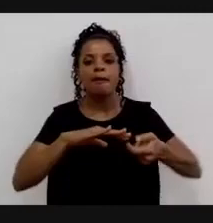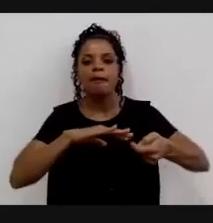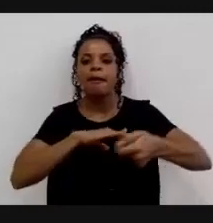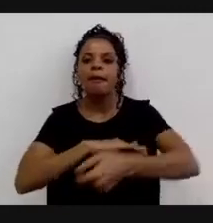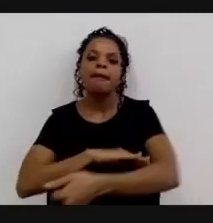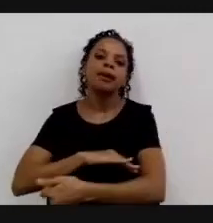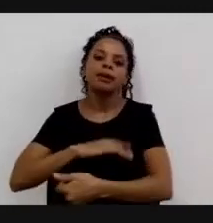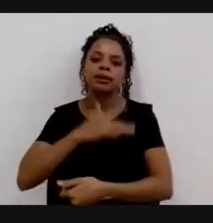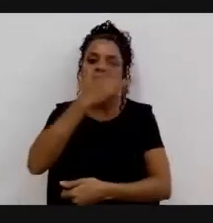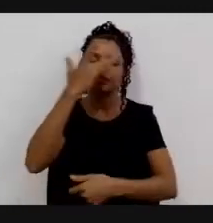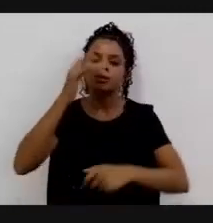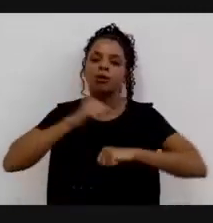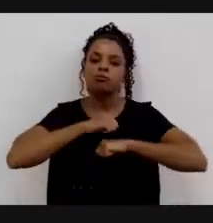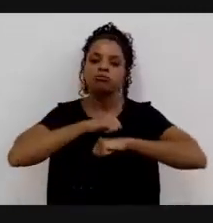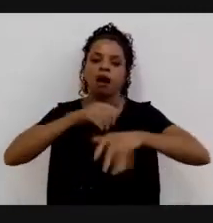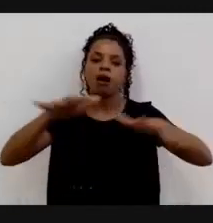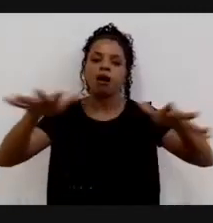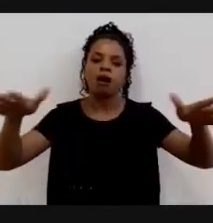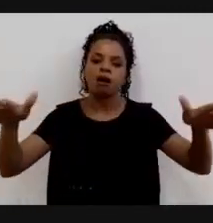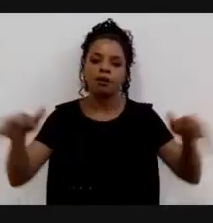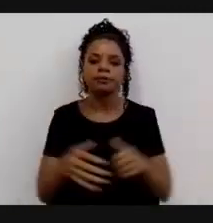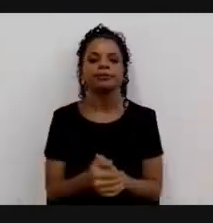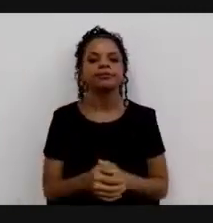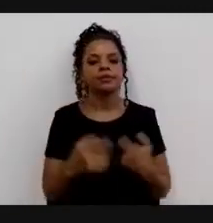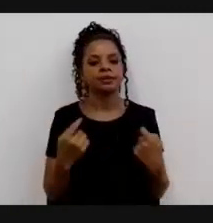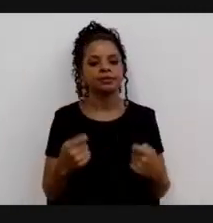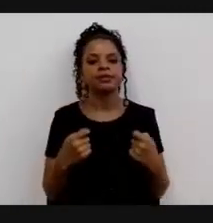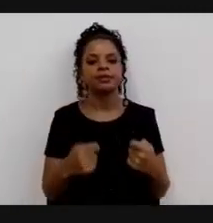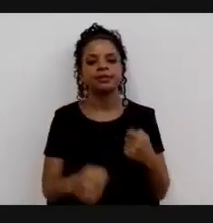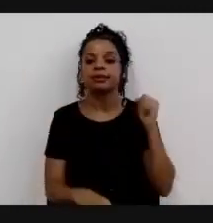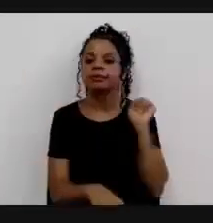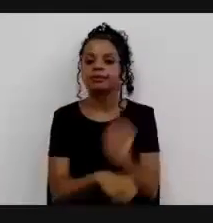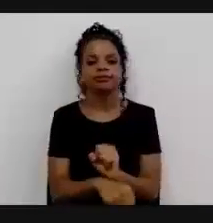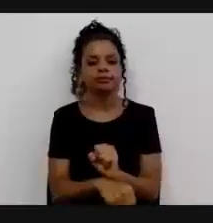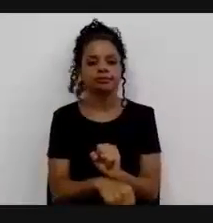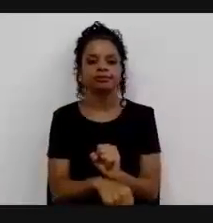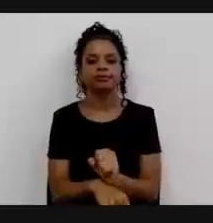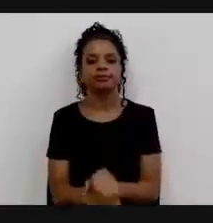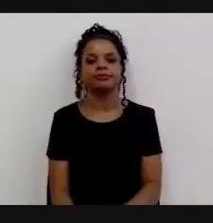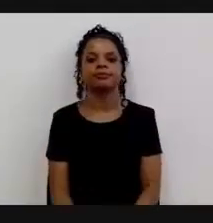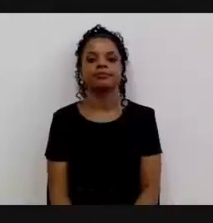compartilhando, e a gente precisa quebrar esse ciclo.